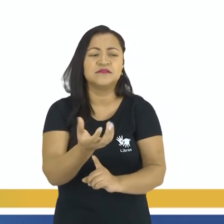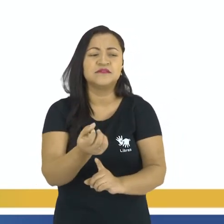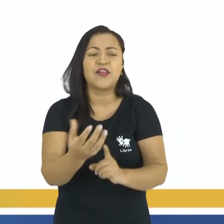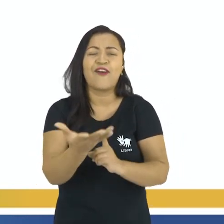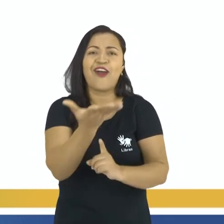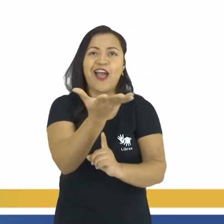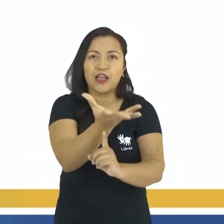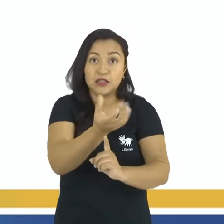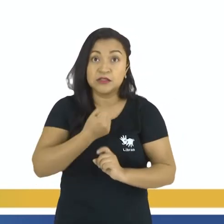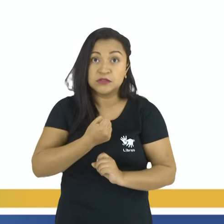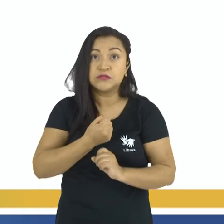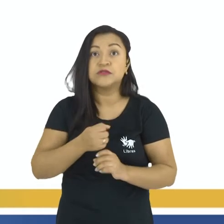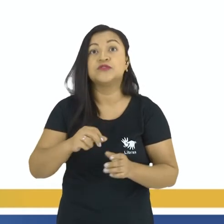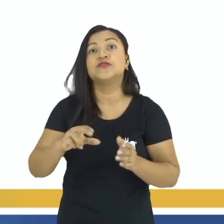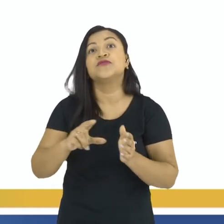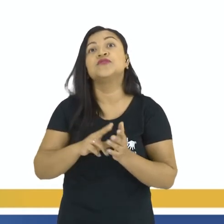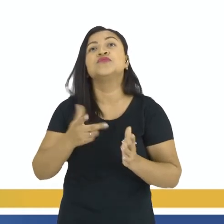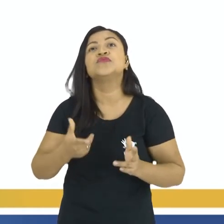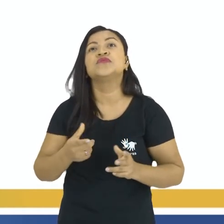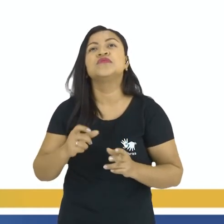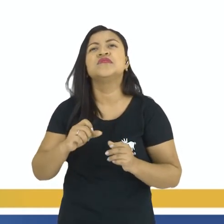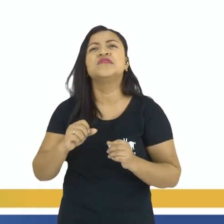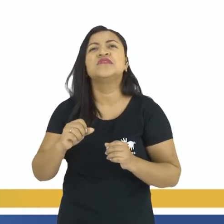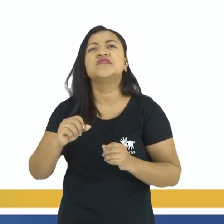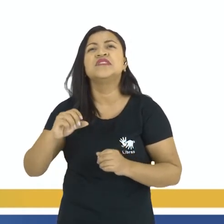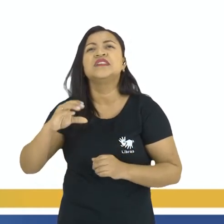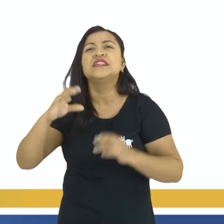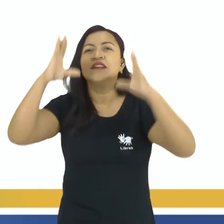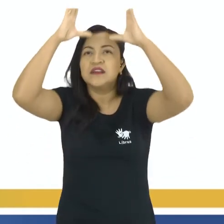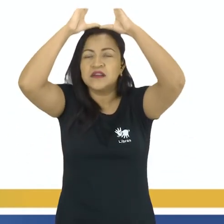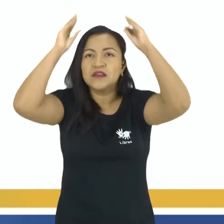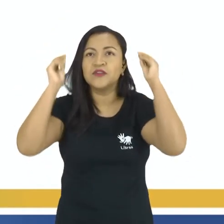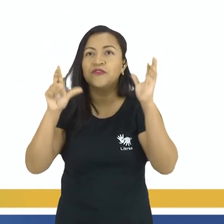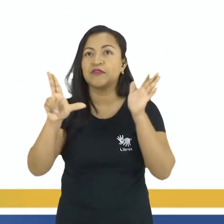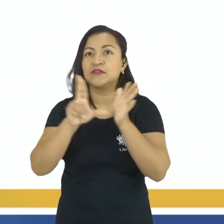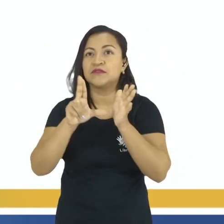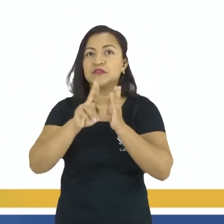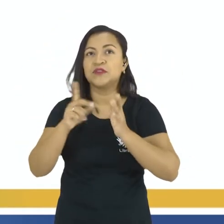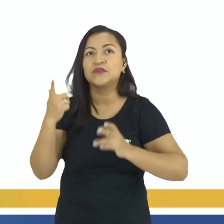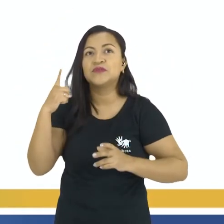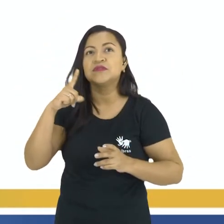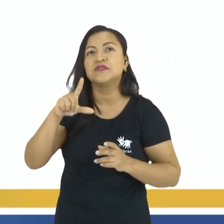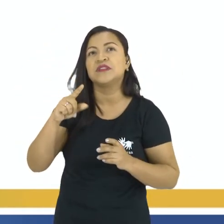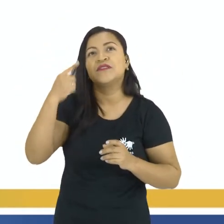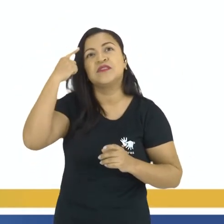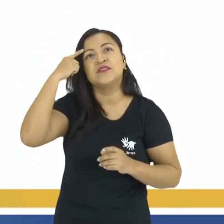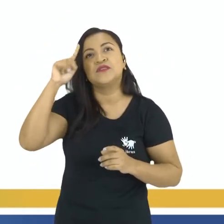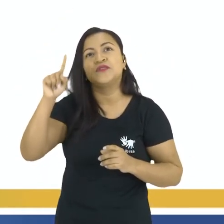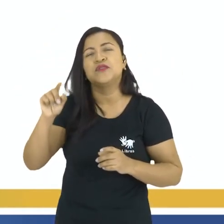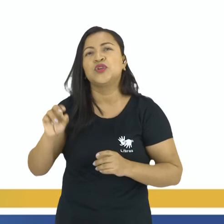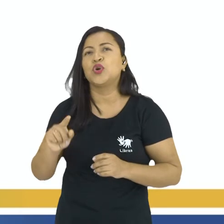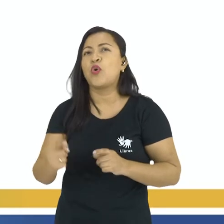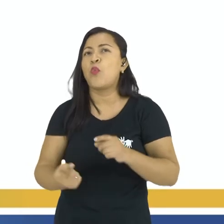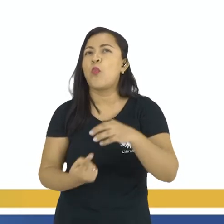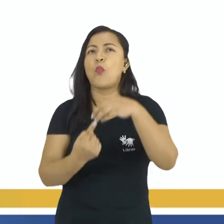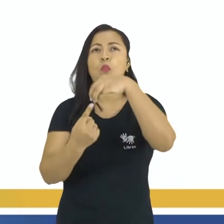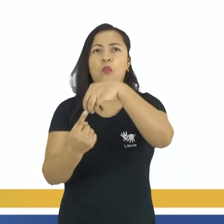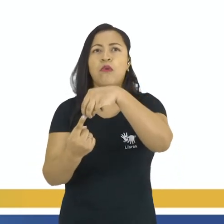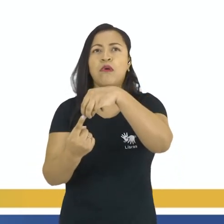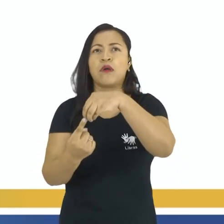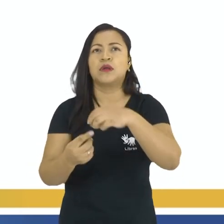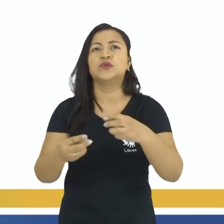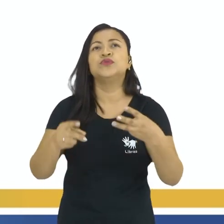da predestinação como única? Terceira, muitos franceses se converteram ao calvinismo,